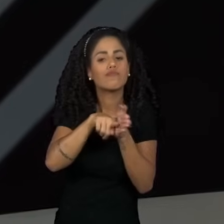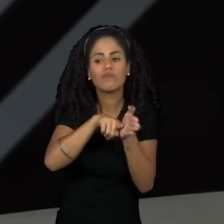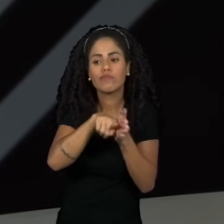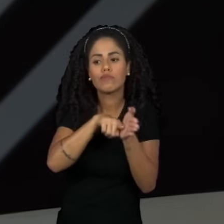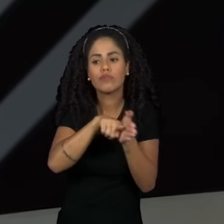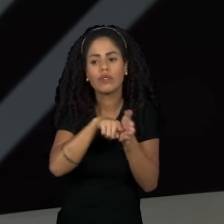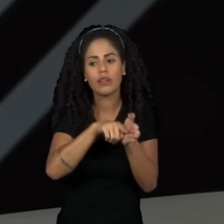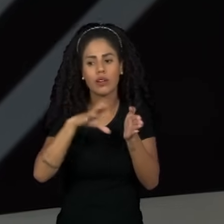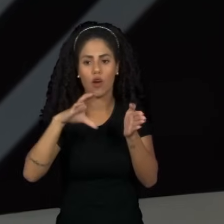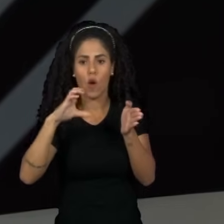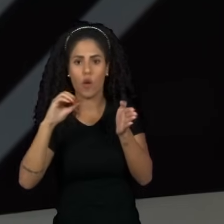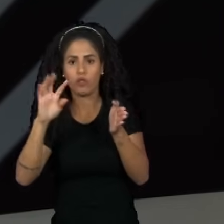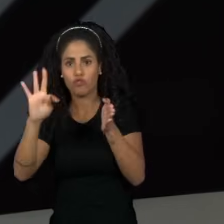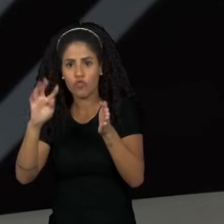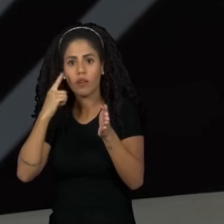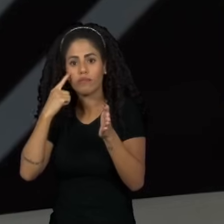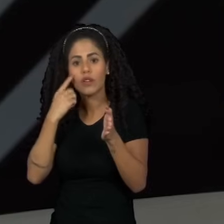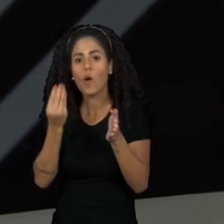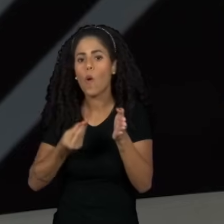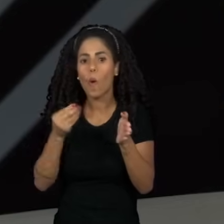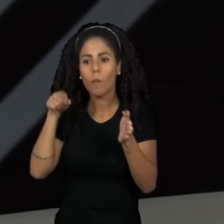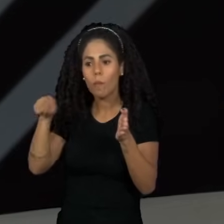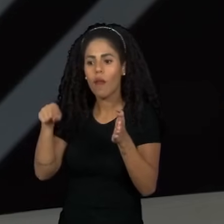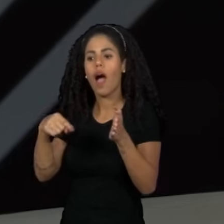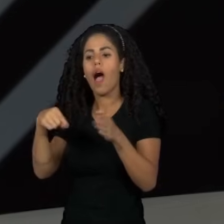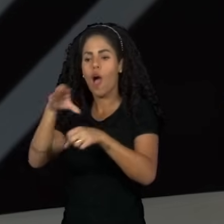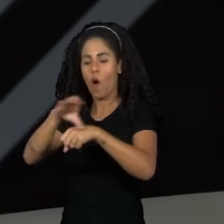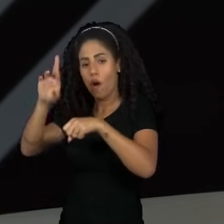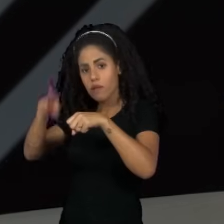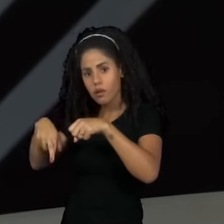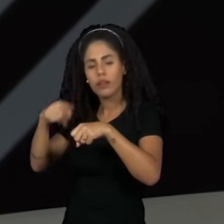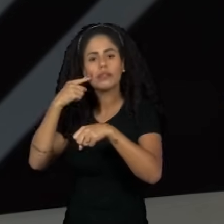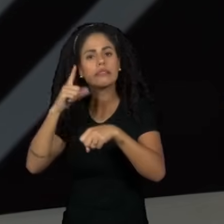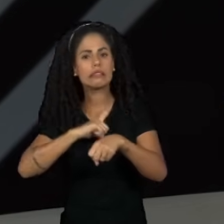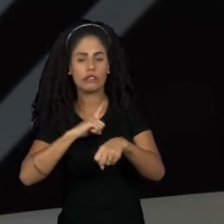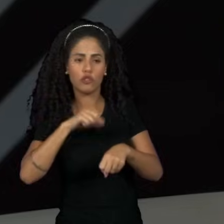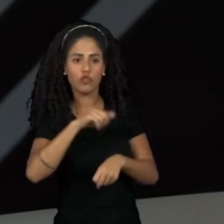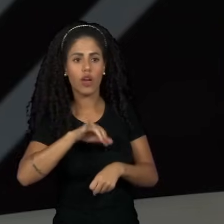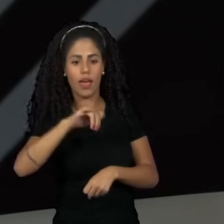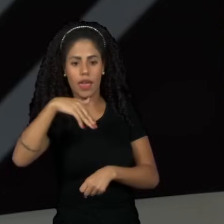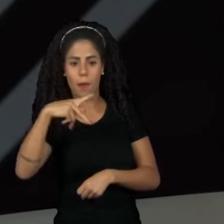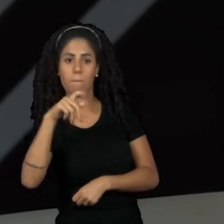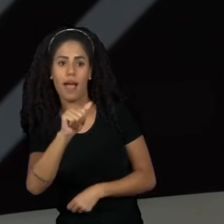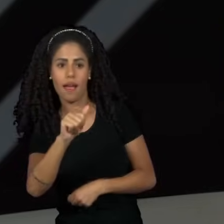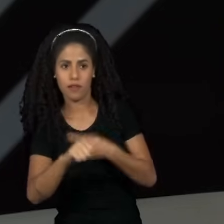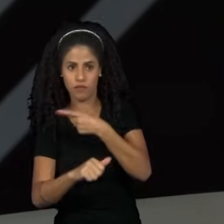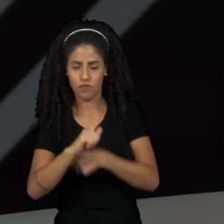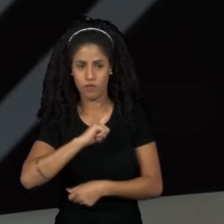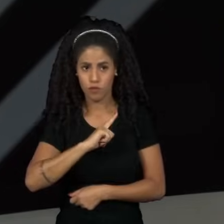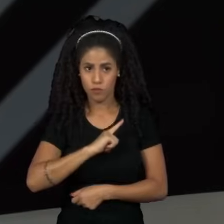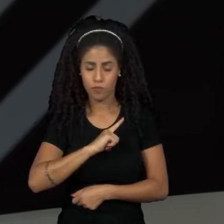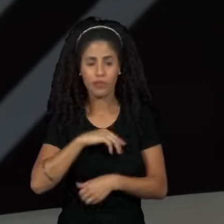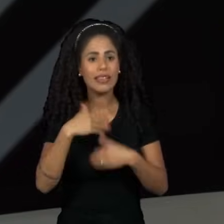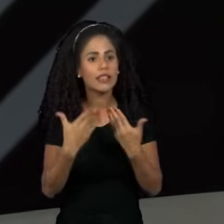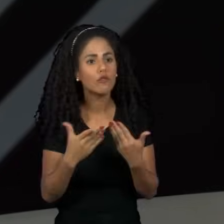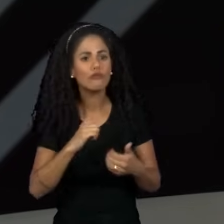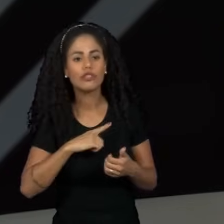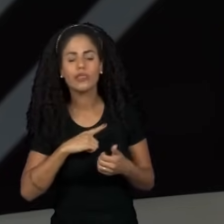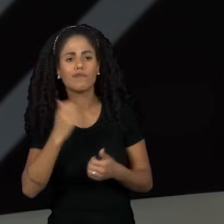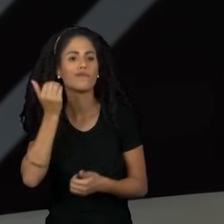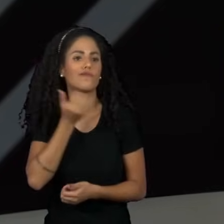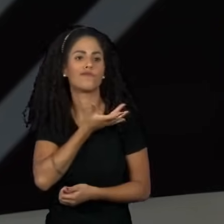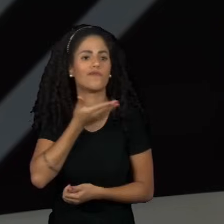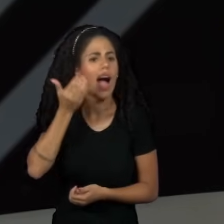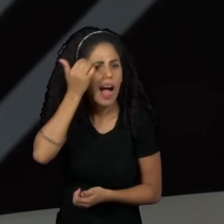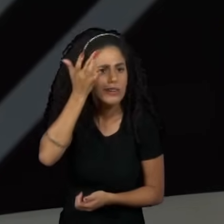da CATIE de Costa Rica e o Centro Científico Tropical para o INPA. Então, eu tinha muita facilidade para